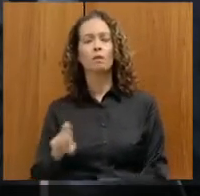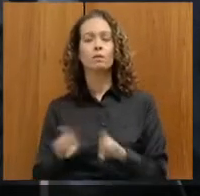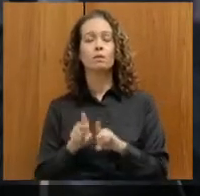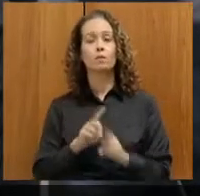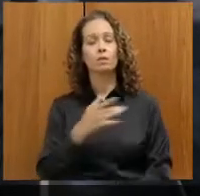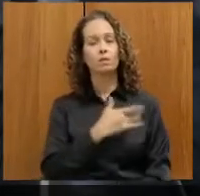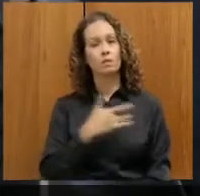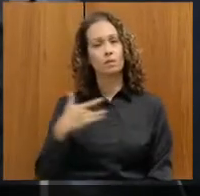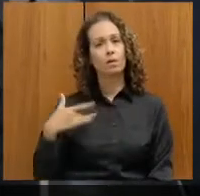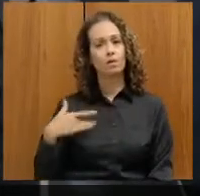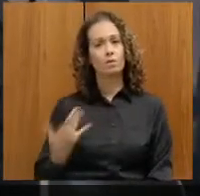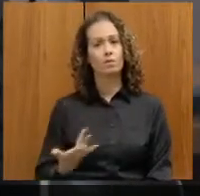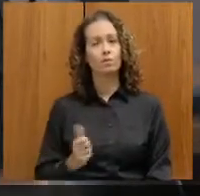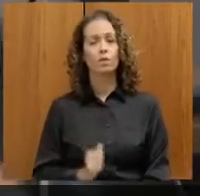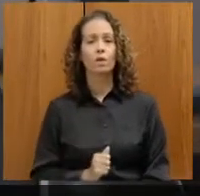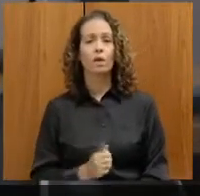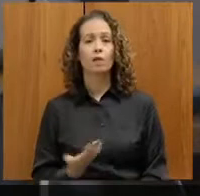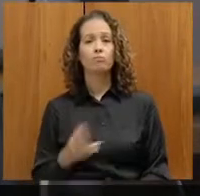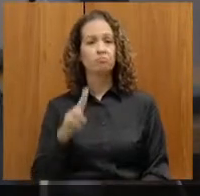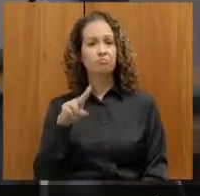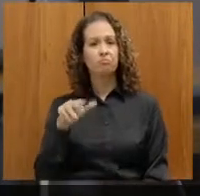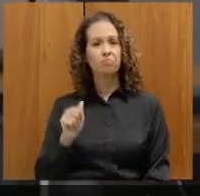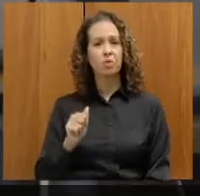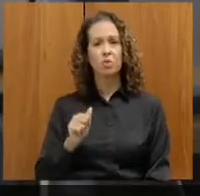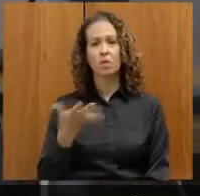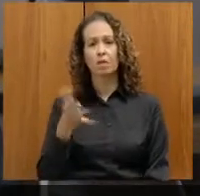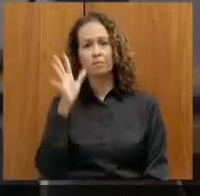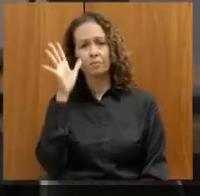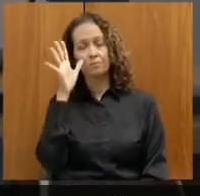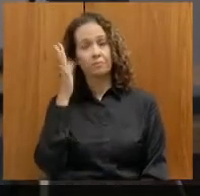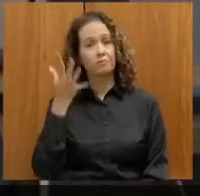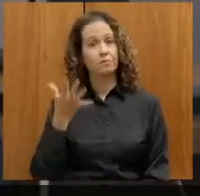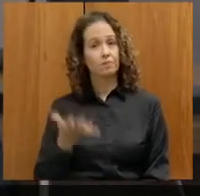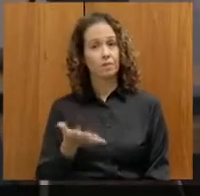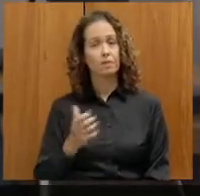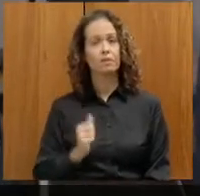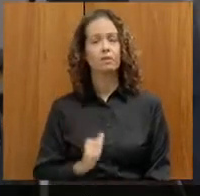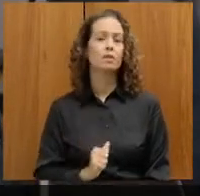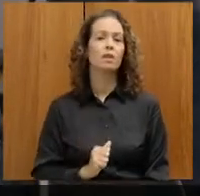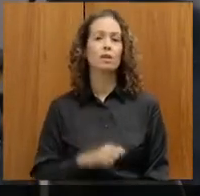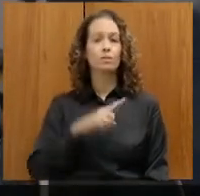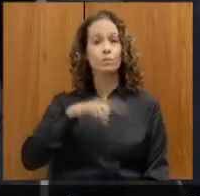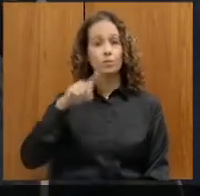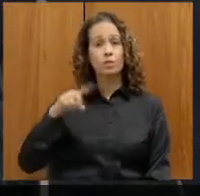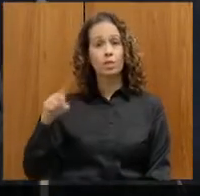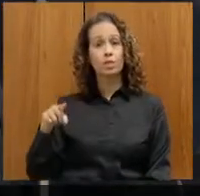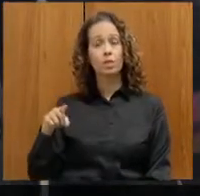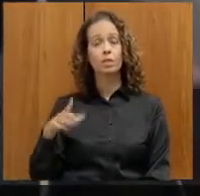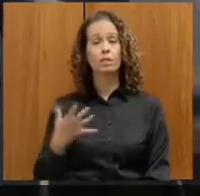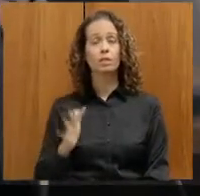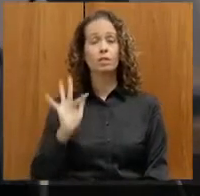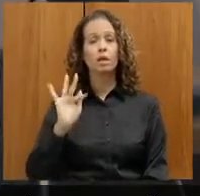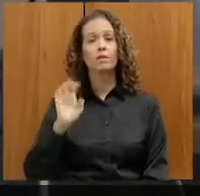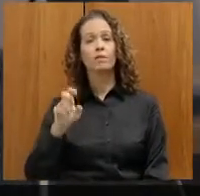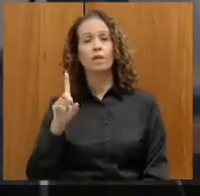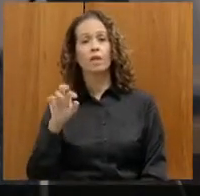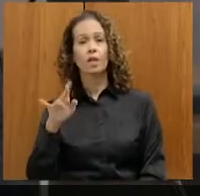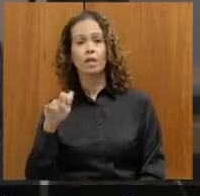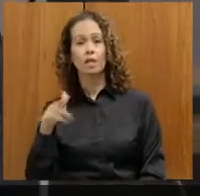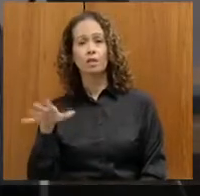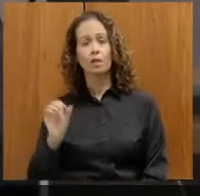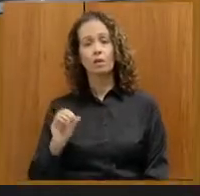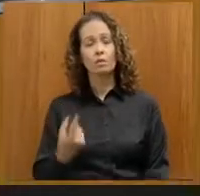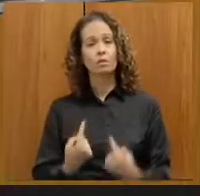algo jamais visto o menor a menor o menor ente da Federação que é o município emprestando dinheiro